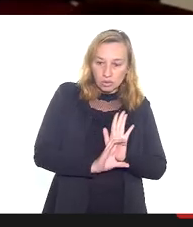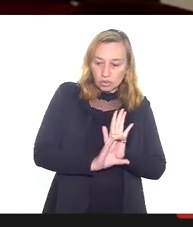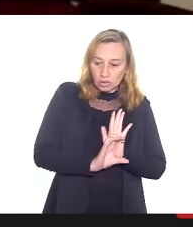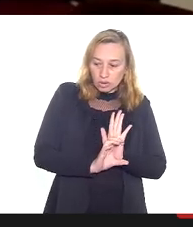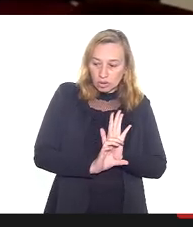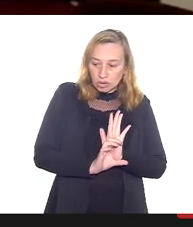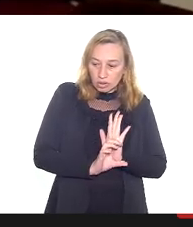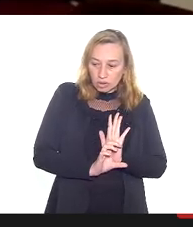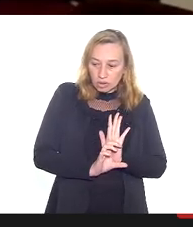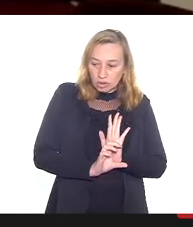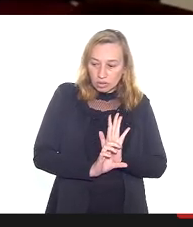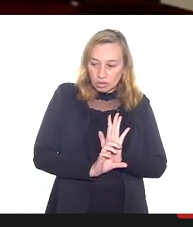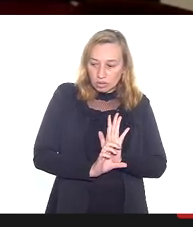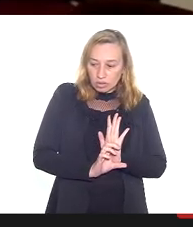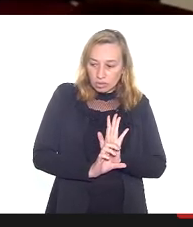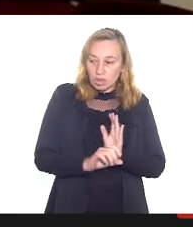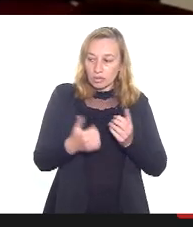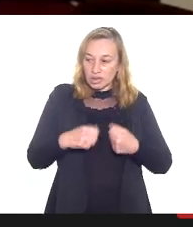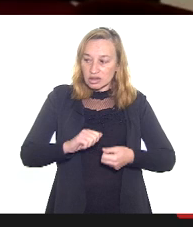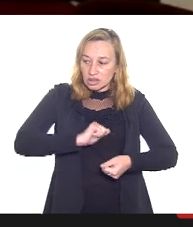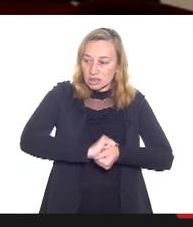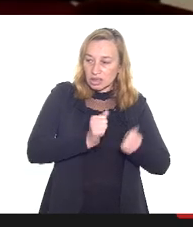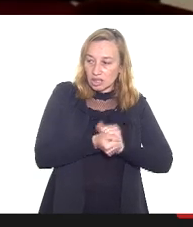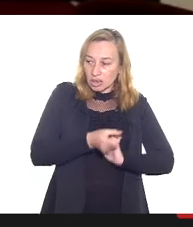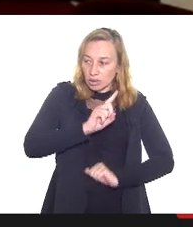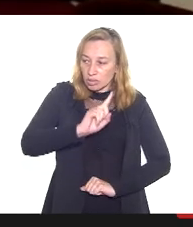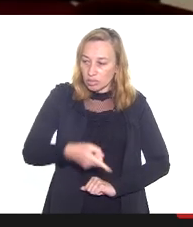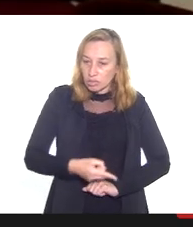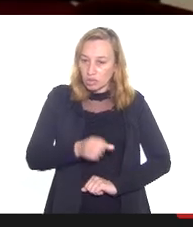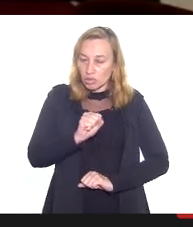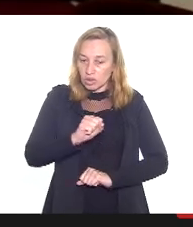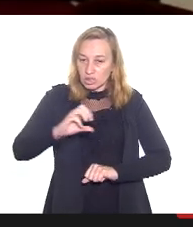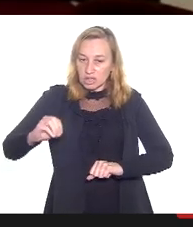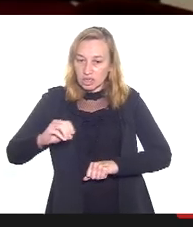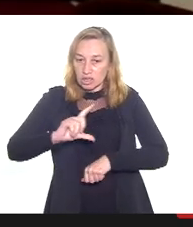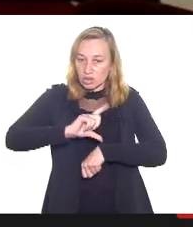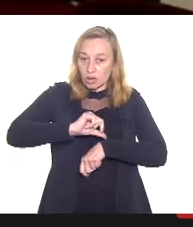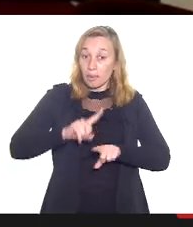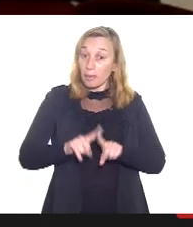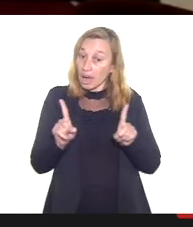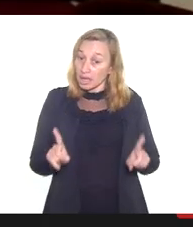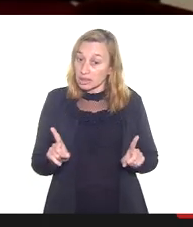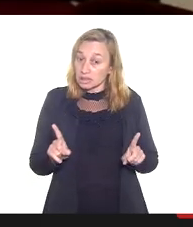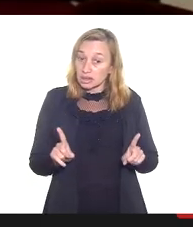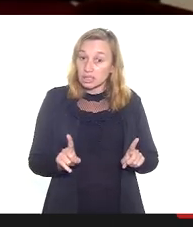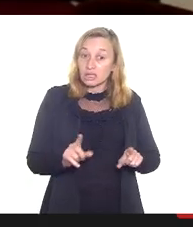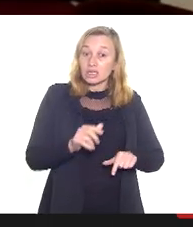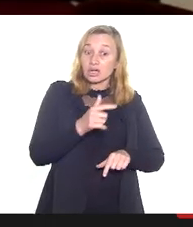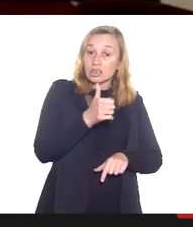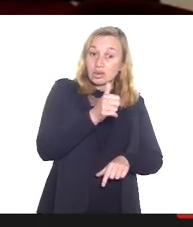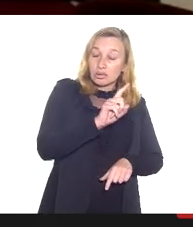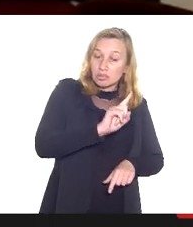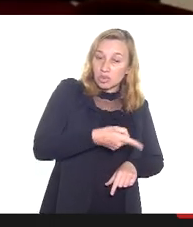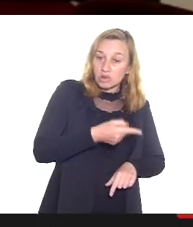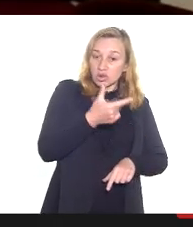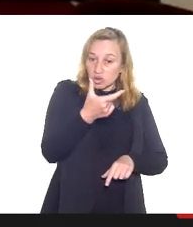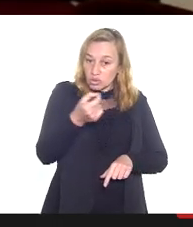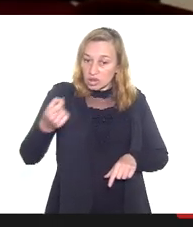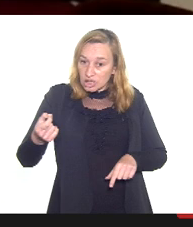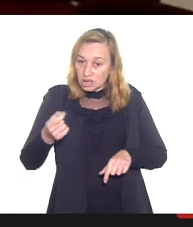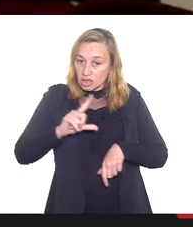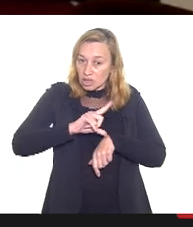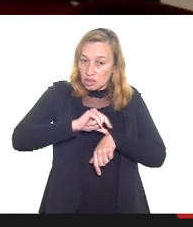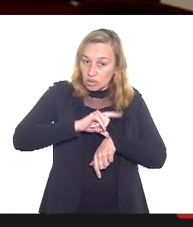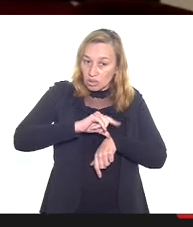componentes curriculares terão que se adequar às 1.800 horas, mas as 1.200 horas que ficarão para